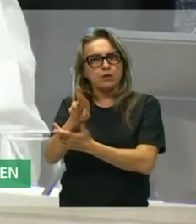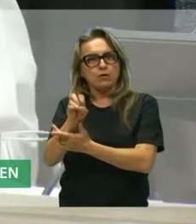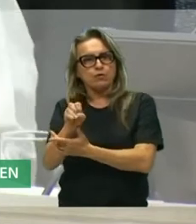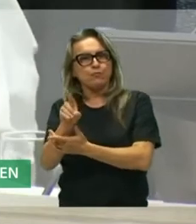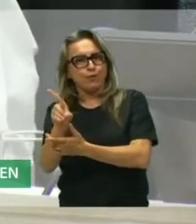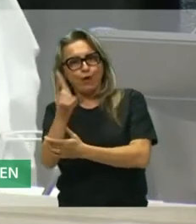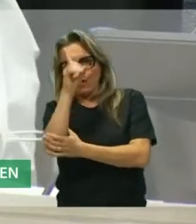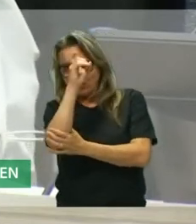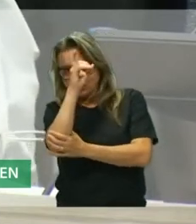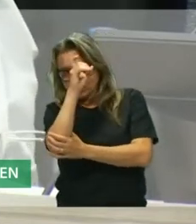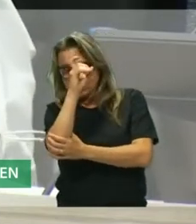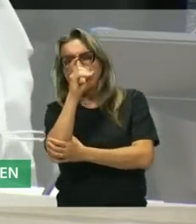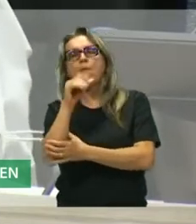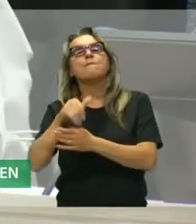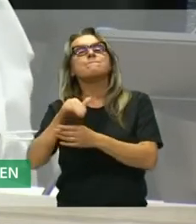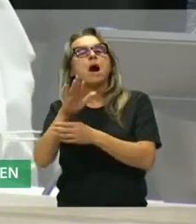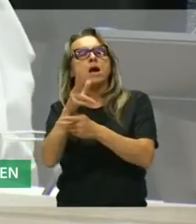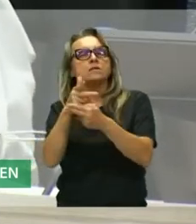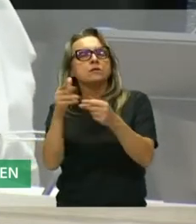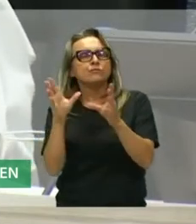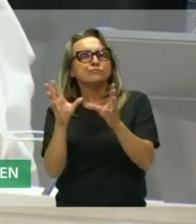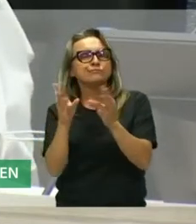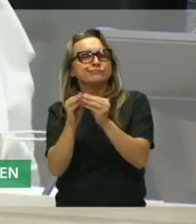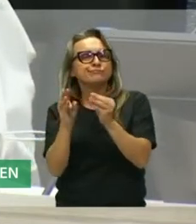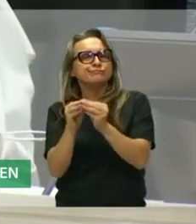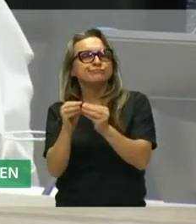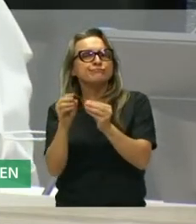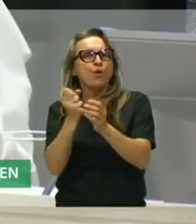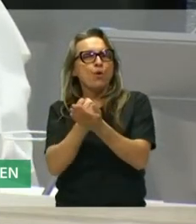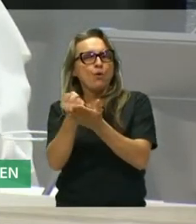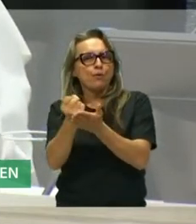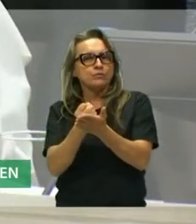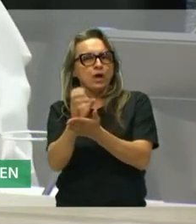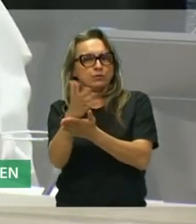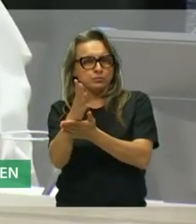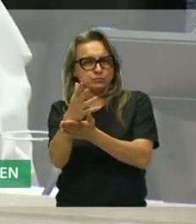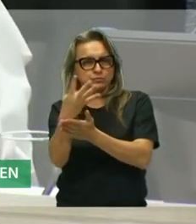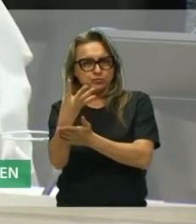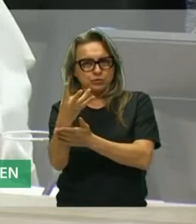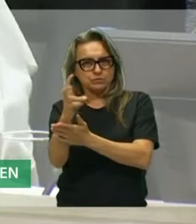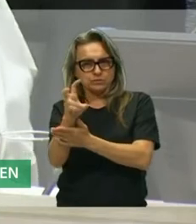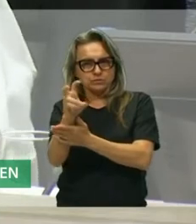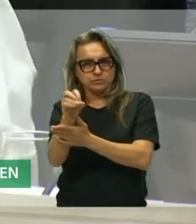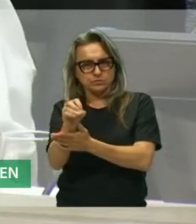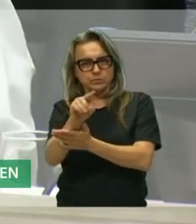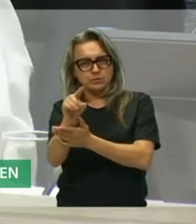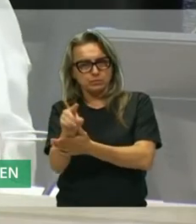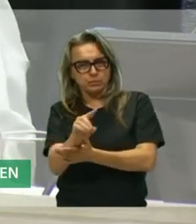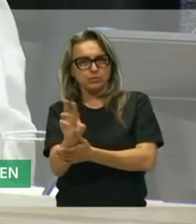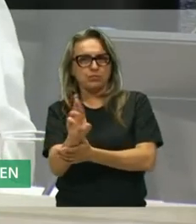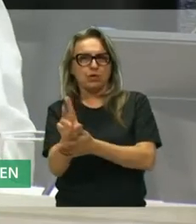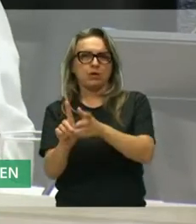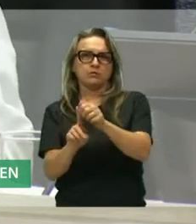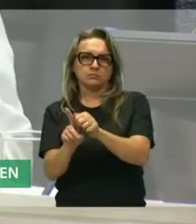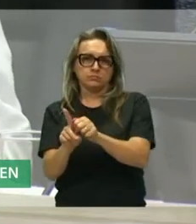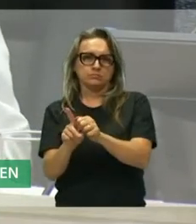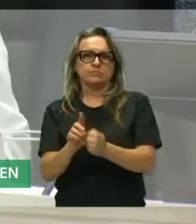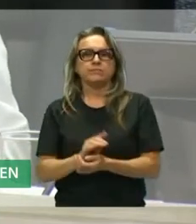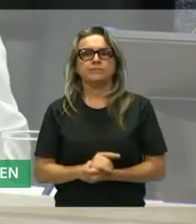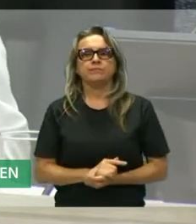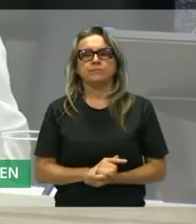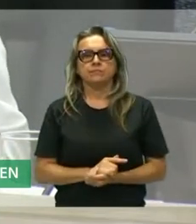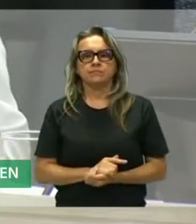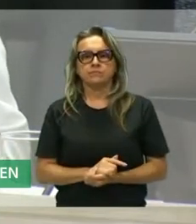pequenos contratos, que dá em torno de 450 mil mês. Nós temos